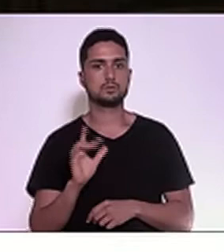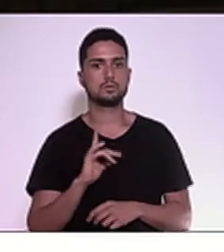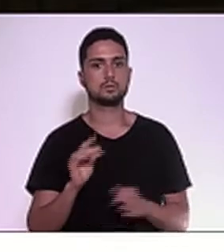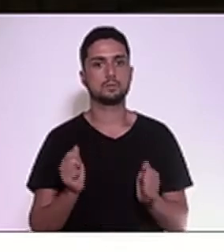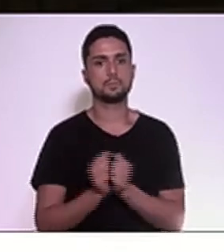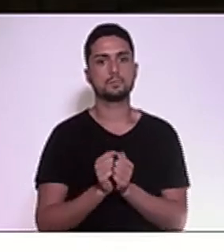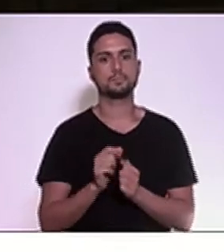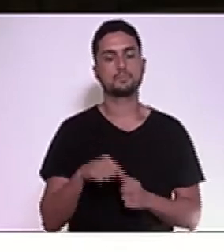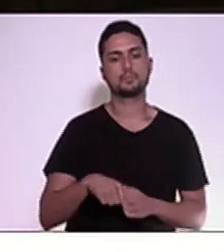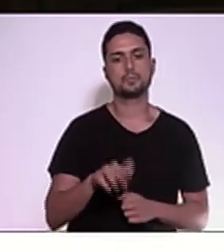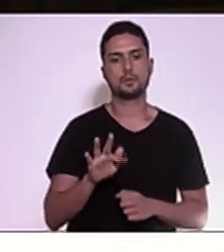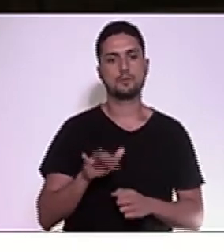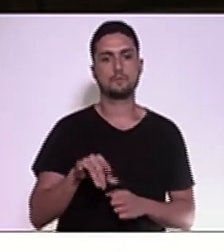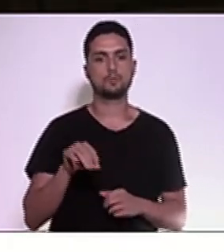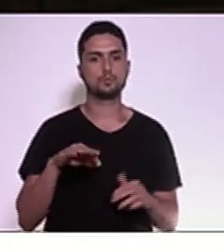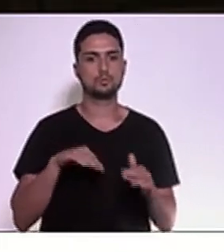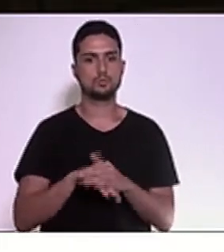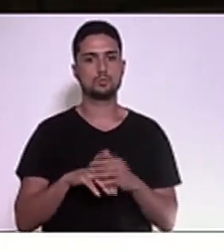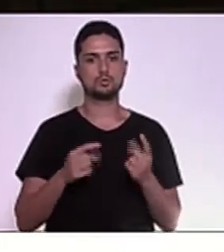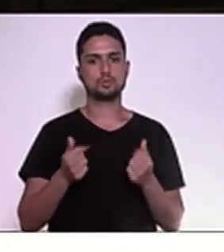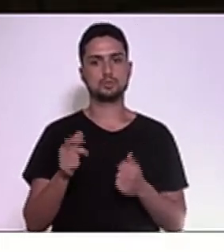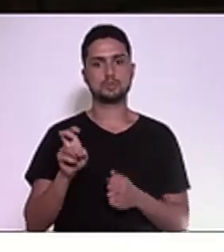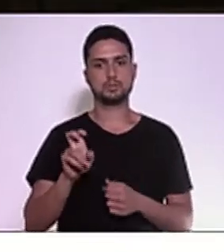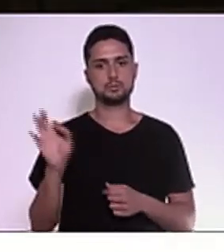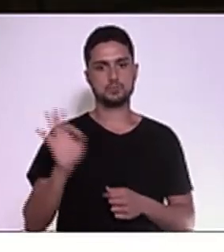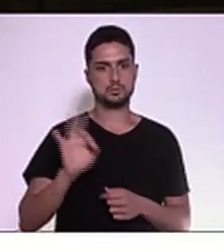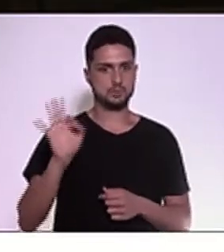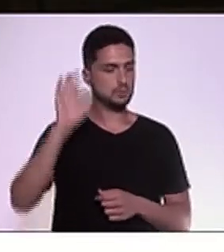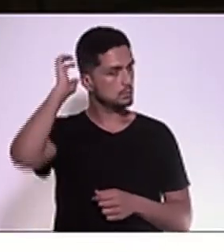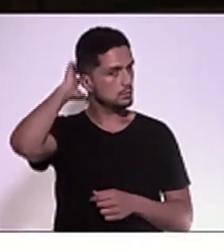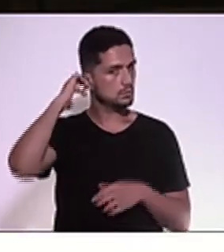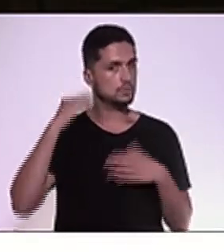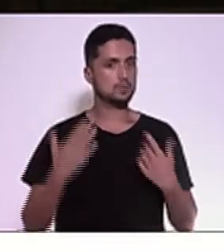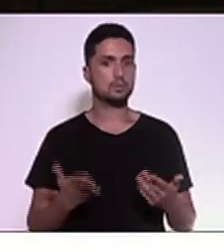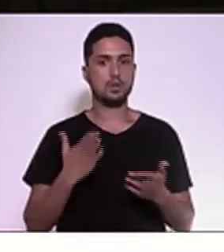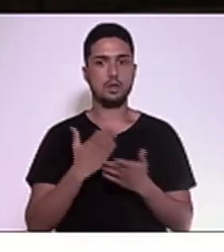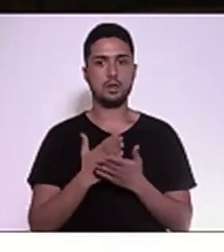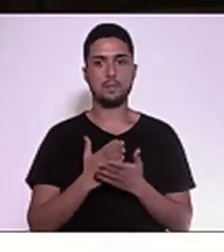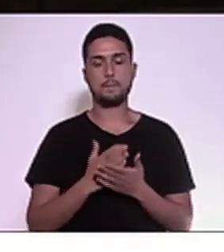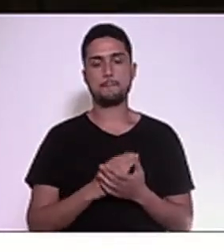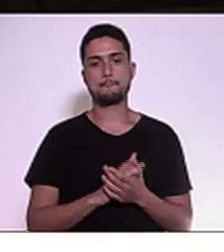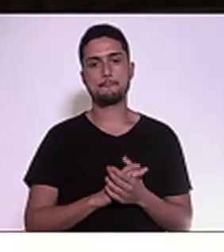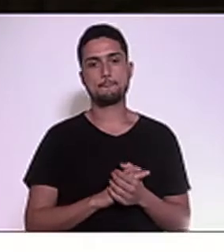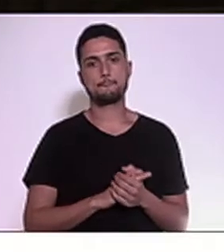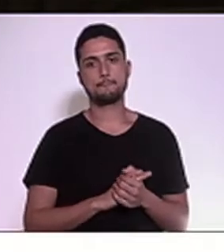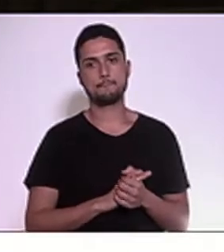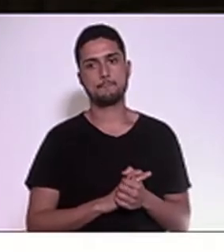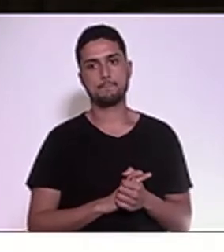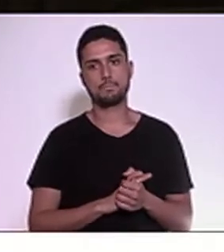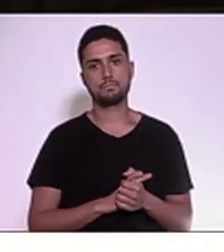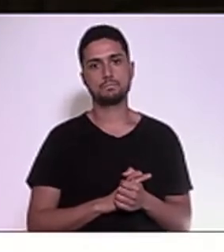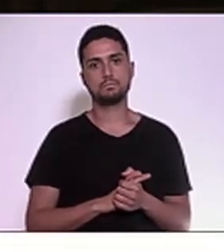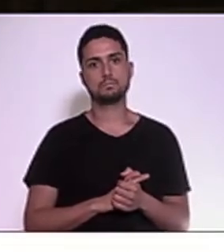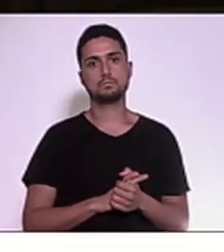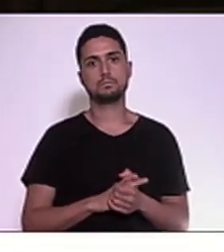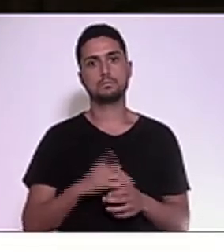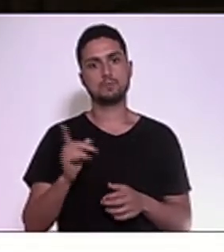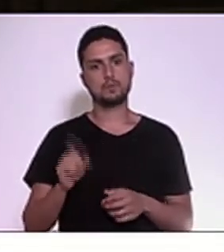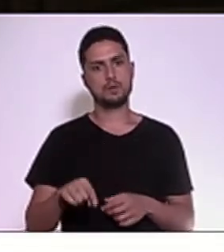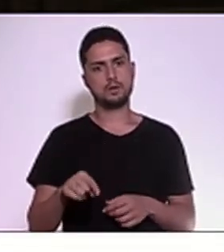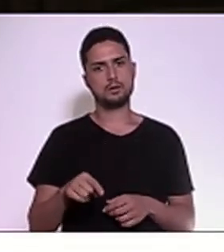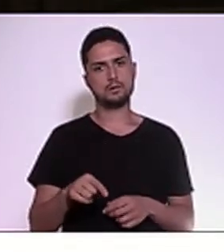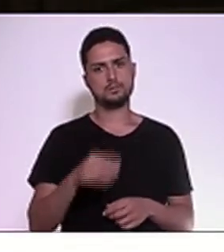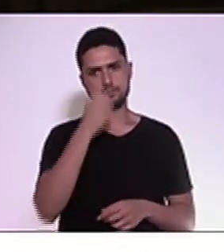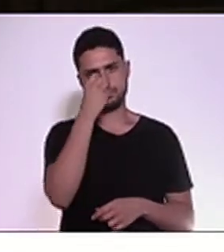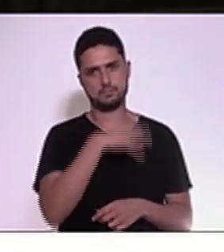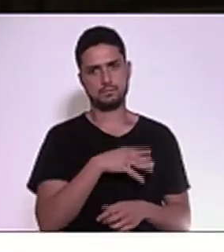vinculado aos fundos, que é o percentual de 5%, isso acaba provocando uma afronta